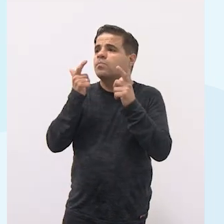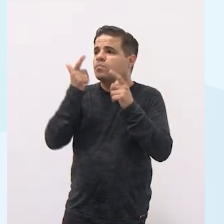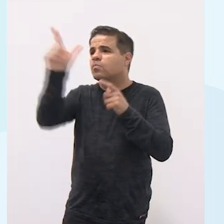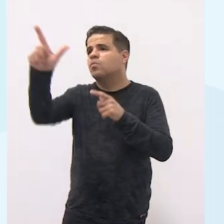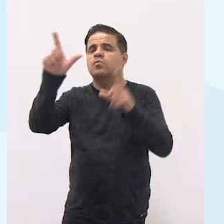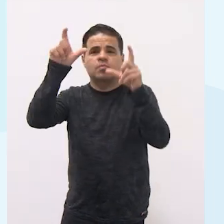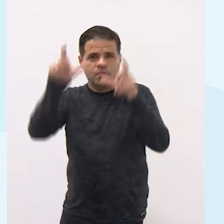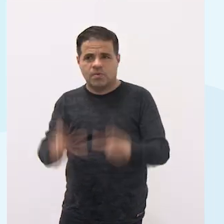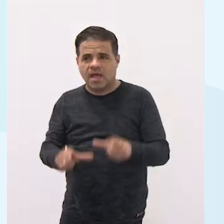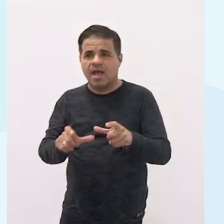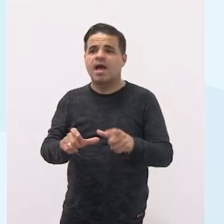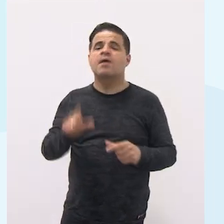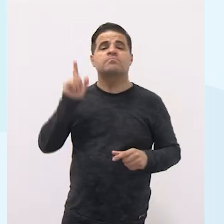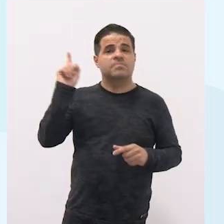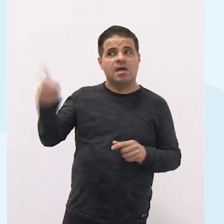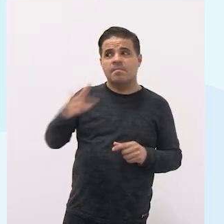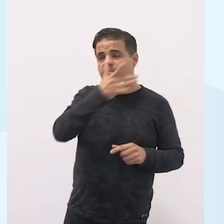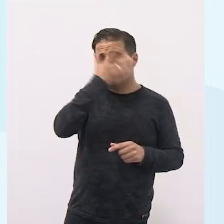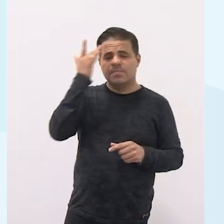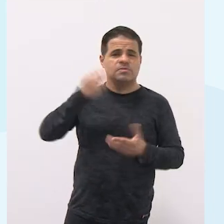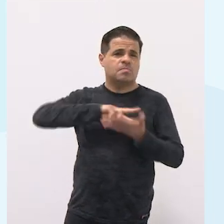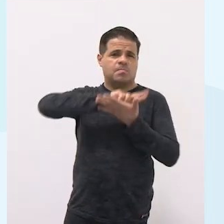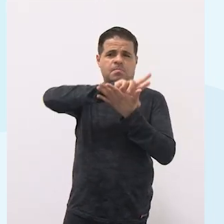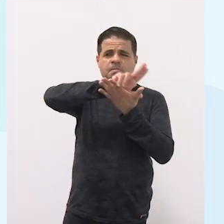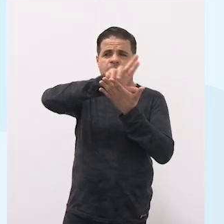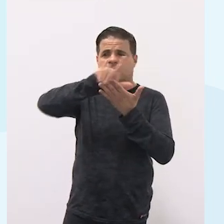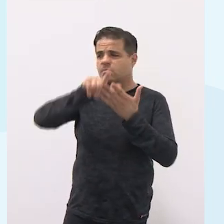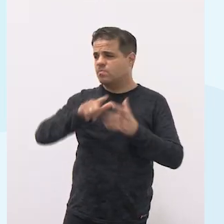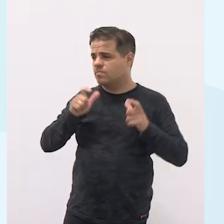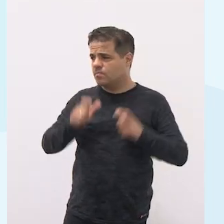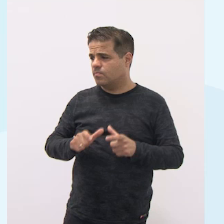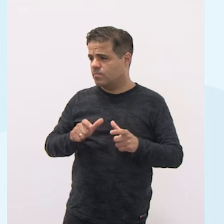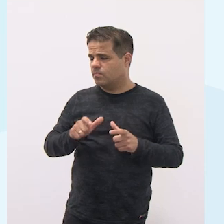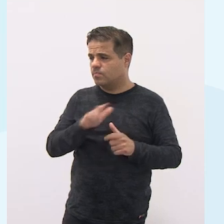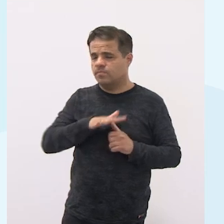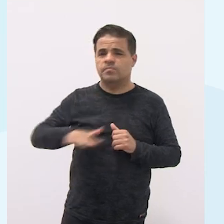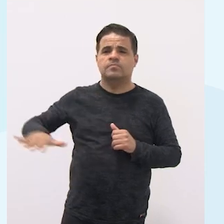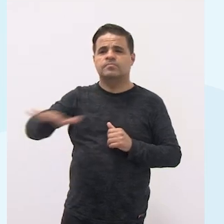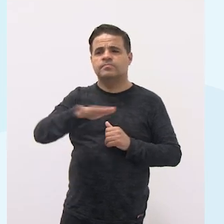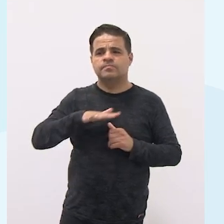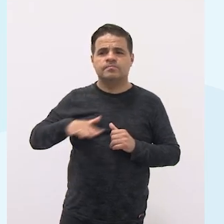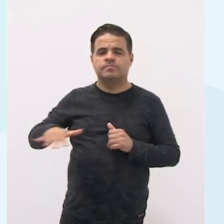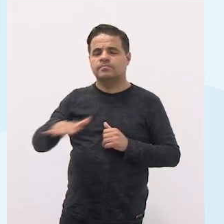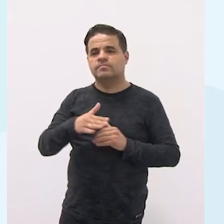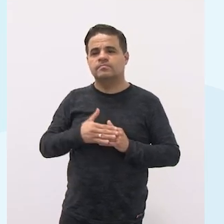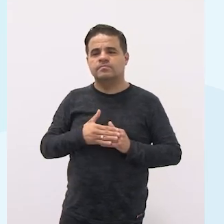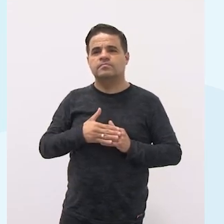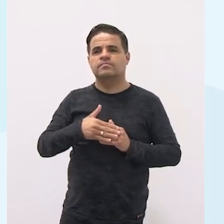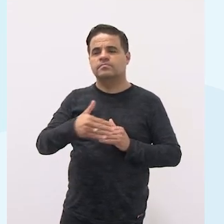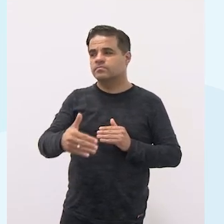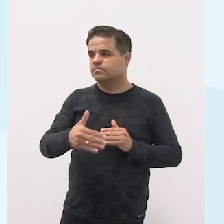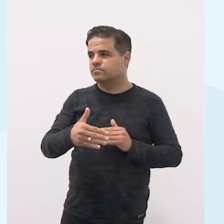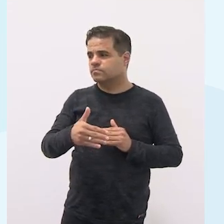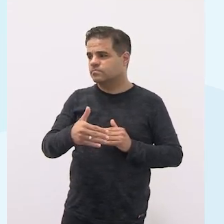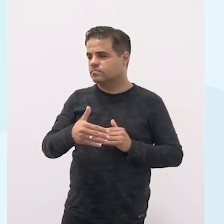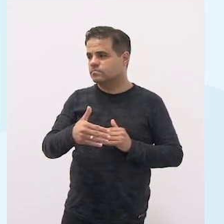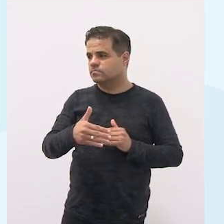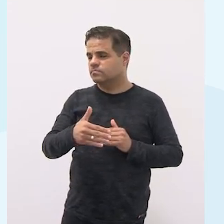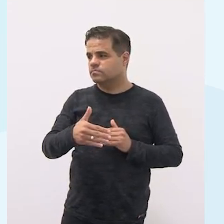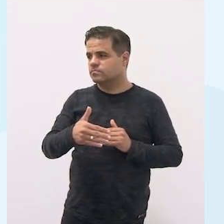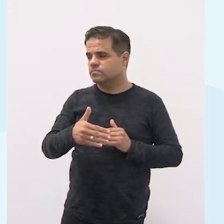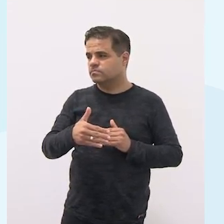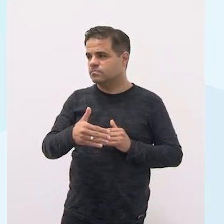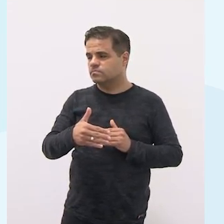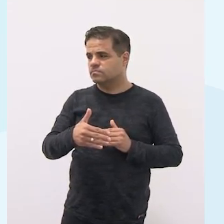lugares, porque ali a gente atende pessoas de vários lugares, em várias cidades em volta, de vários bairros. Então,